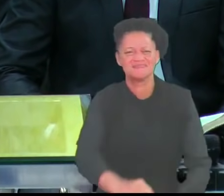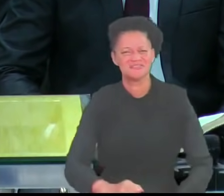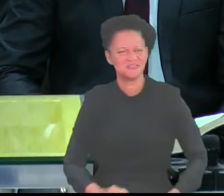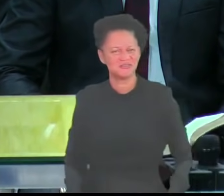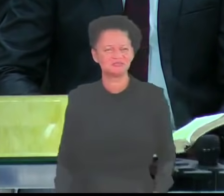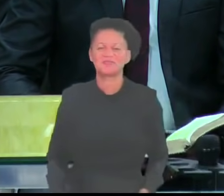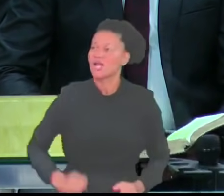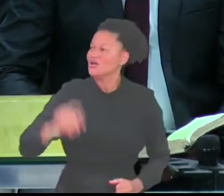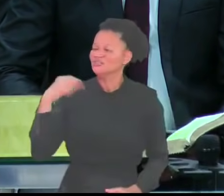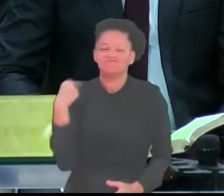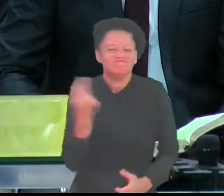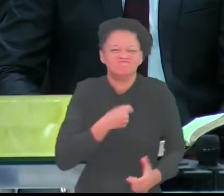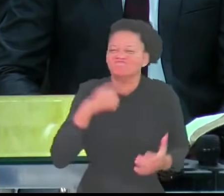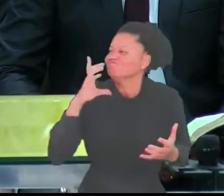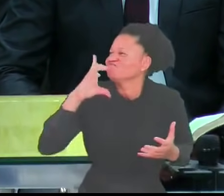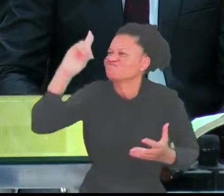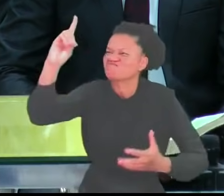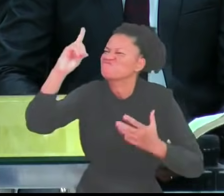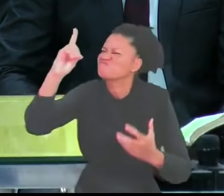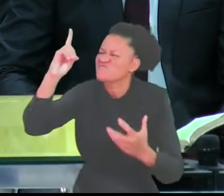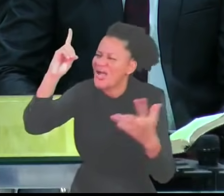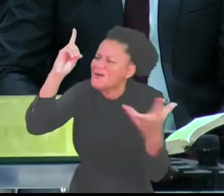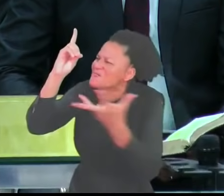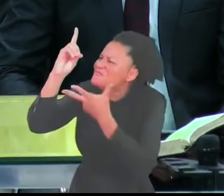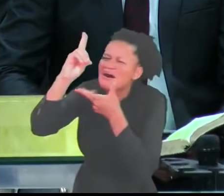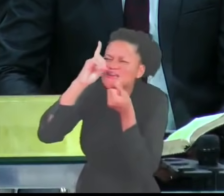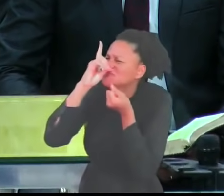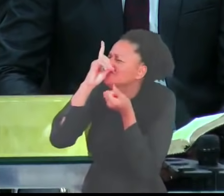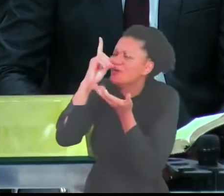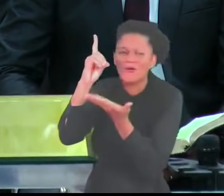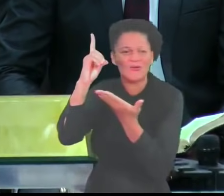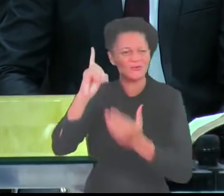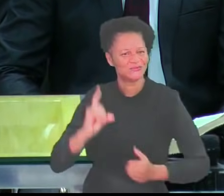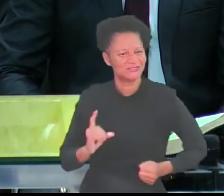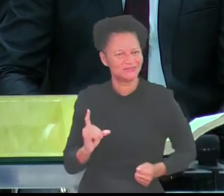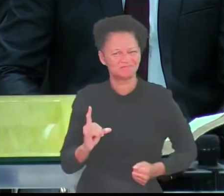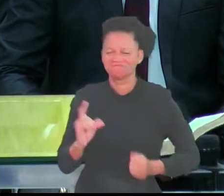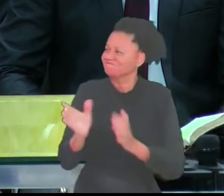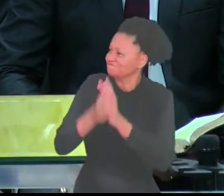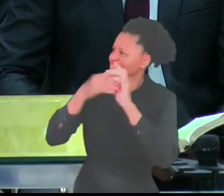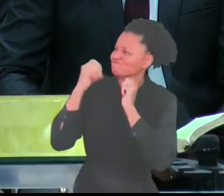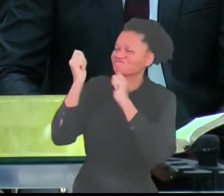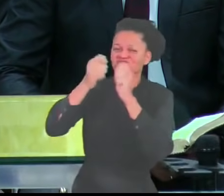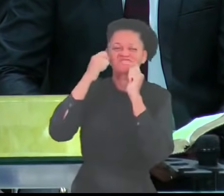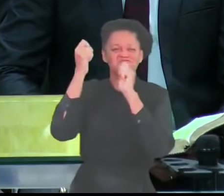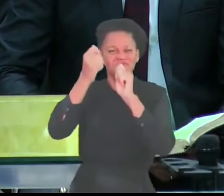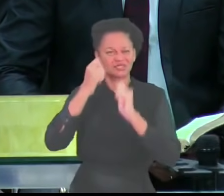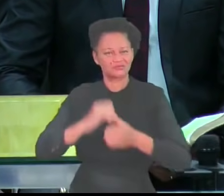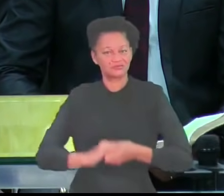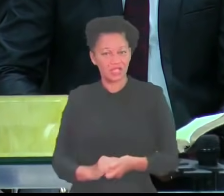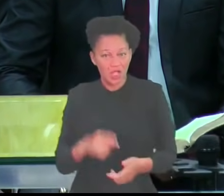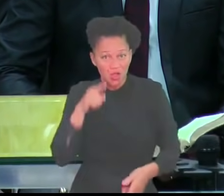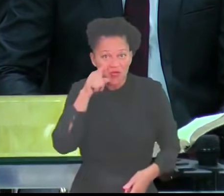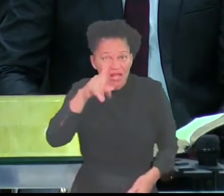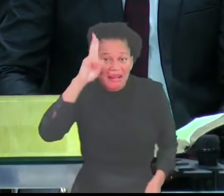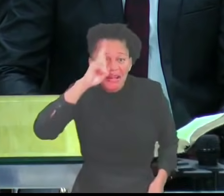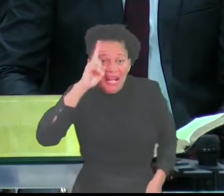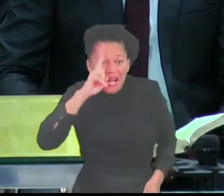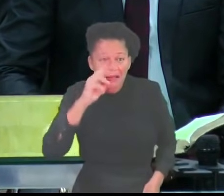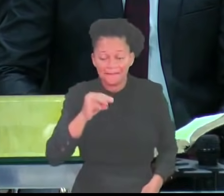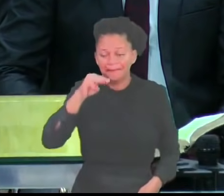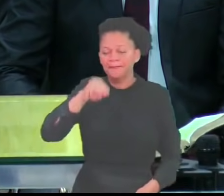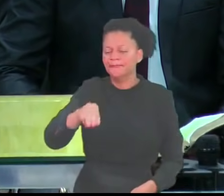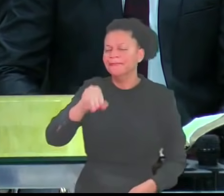Deus. O nosso Deus é maravilhoso. Oh, aleluia. Você está lembrado de